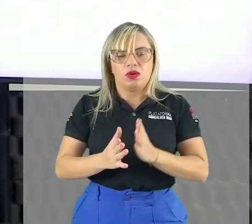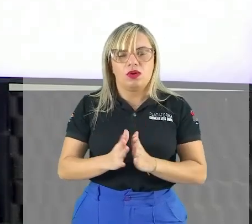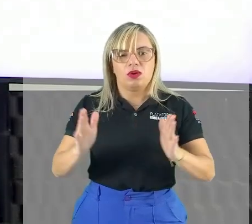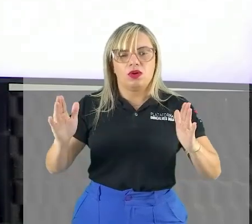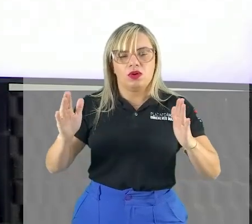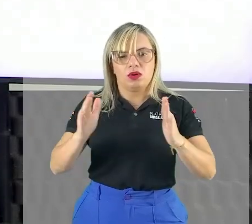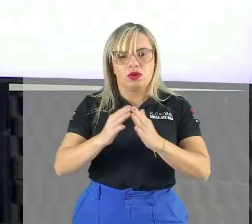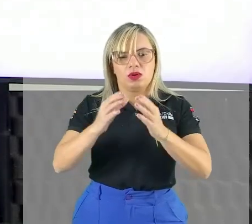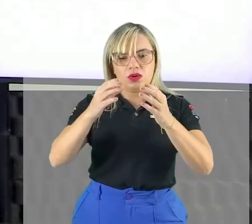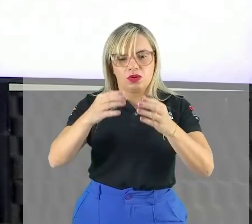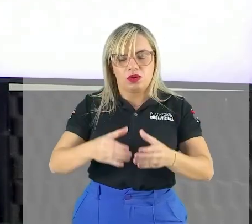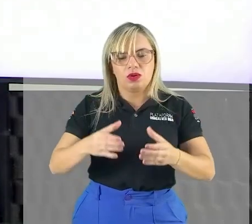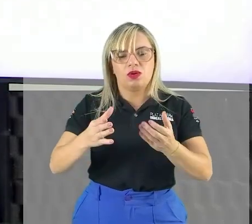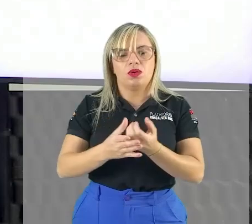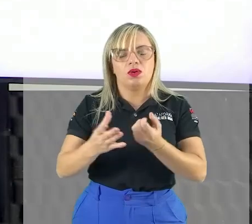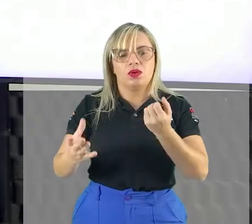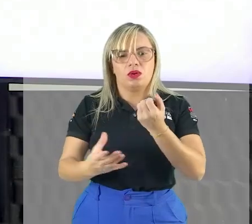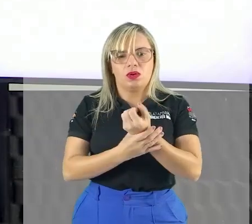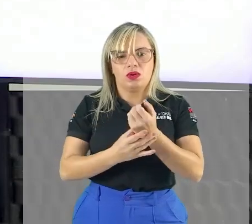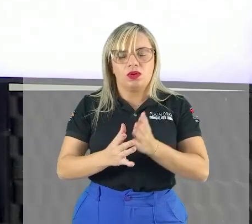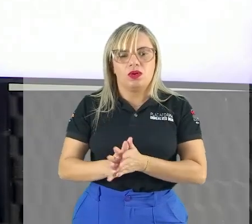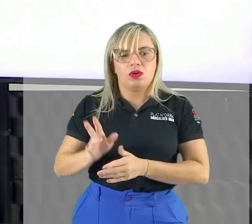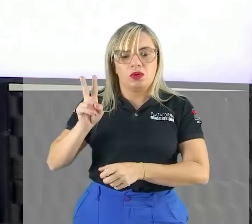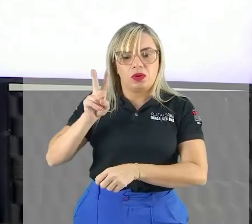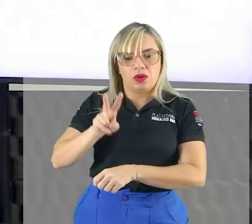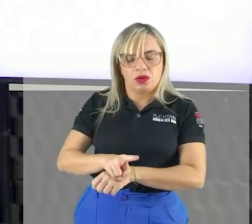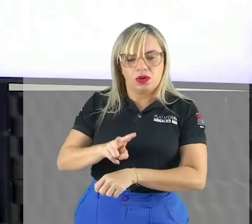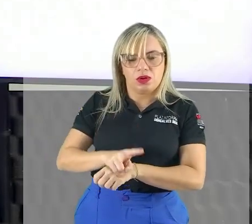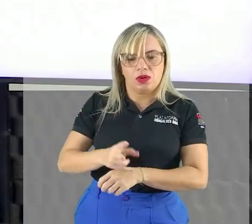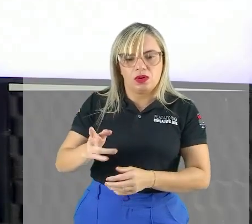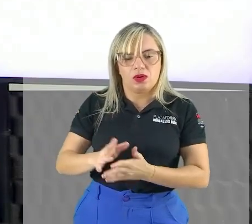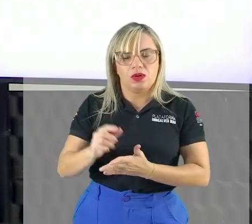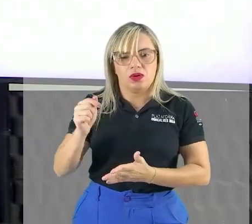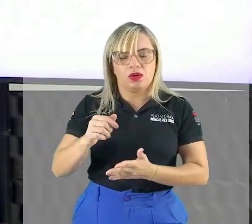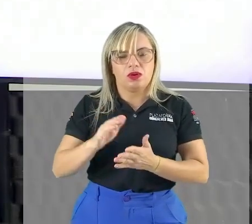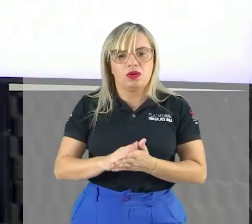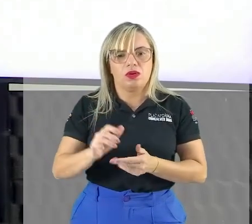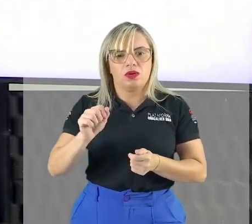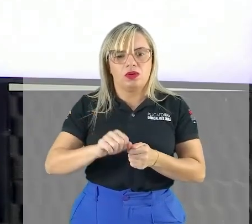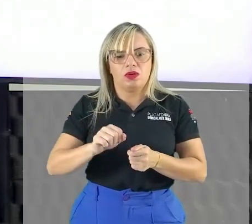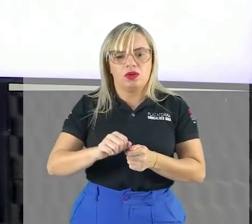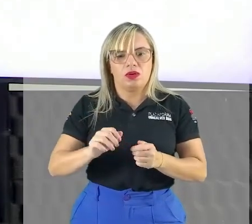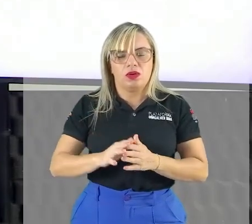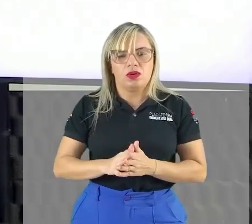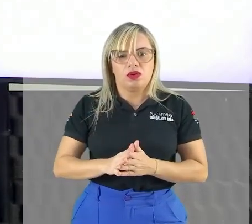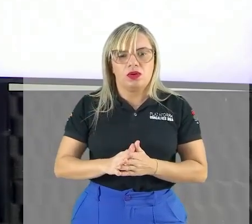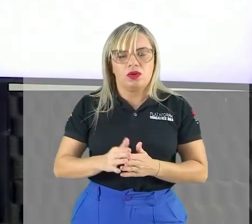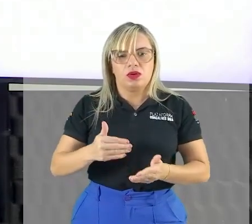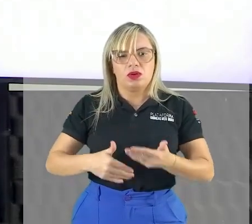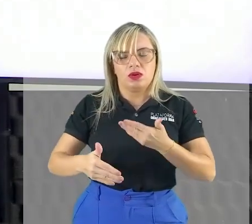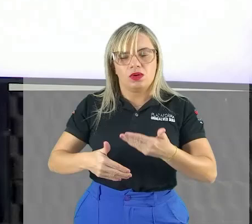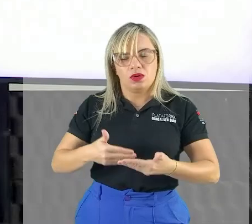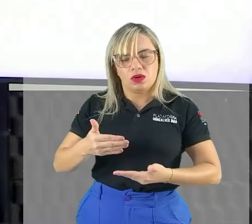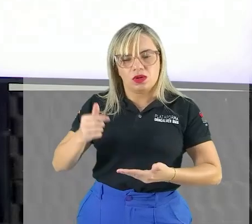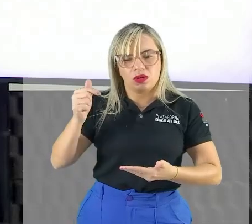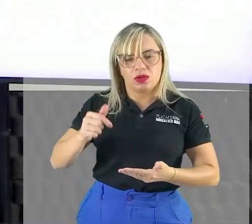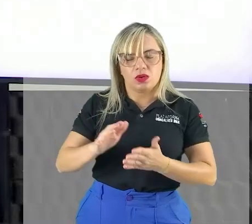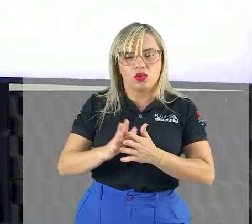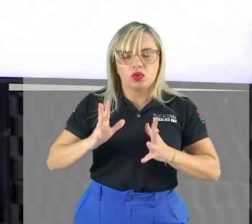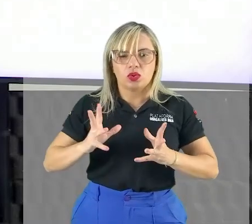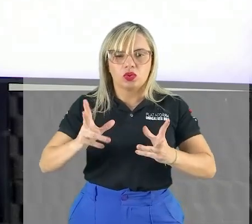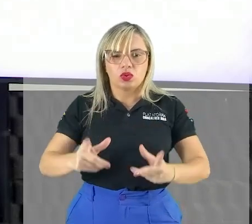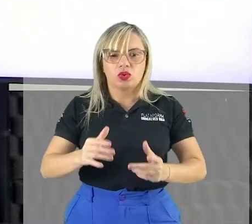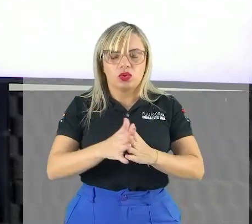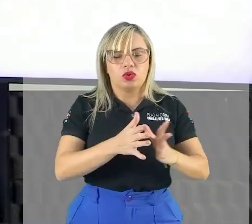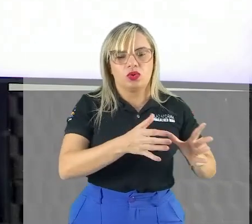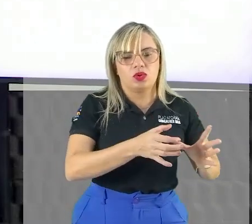precisar da segurança que esse vassalo vai permanecer. Então, essa questão toda, você pode até riscar e